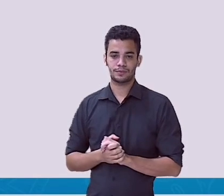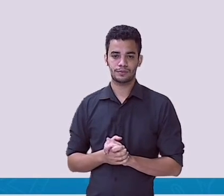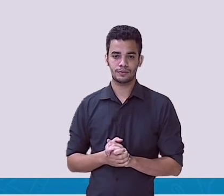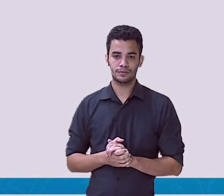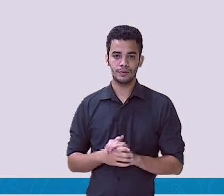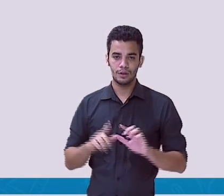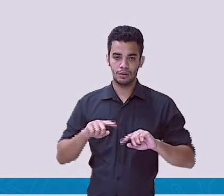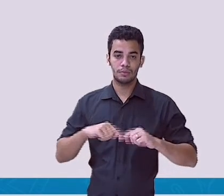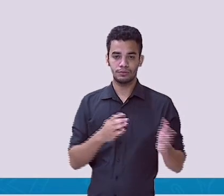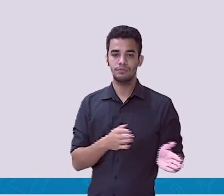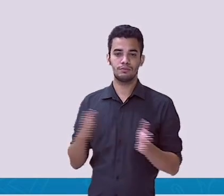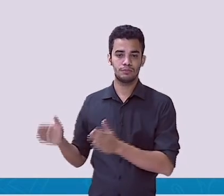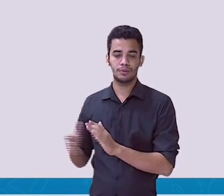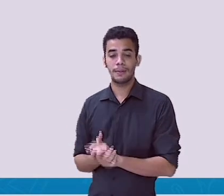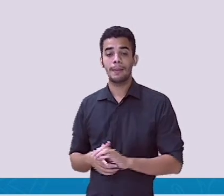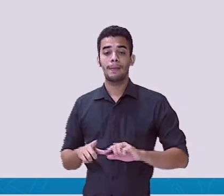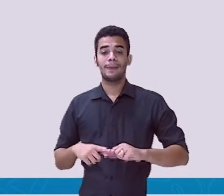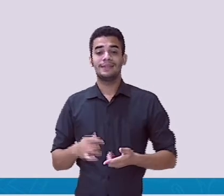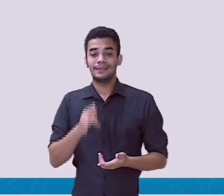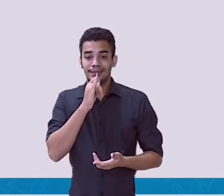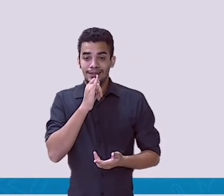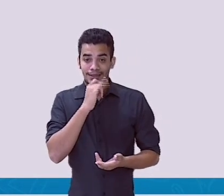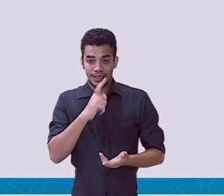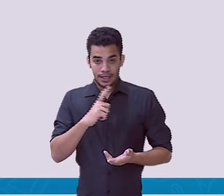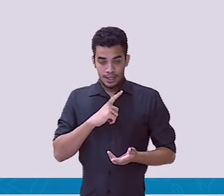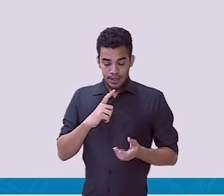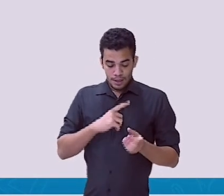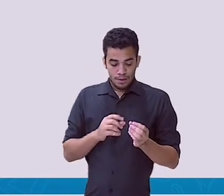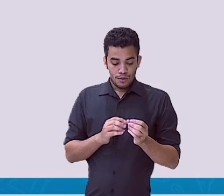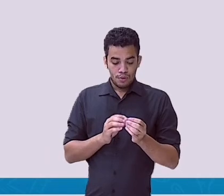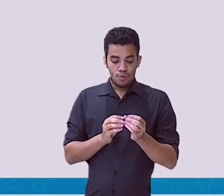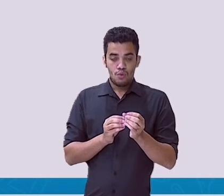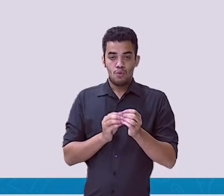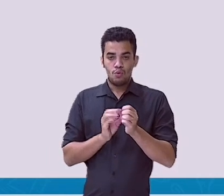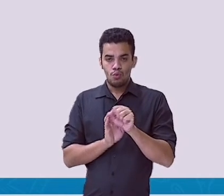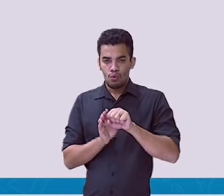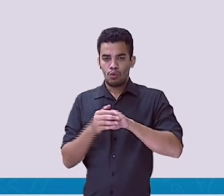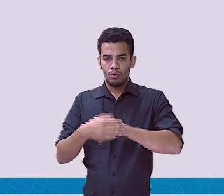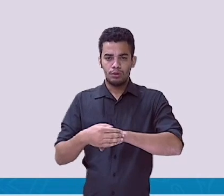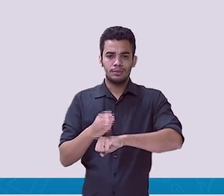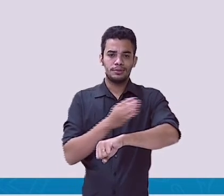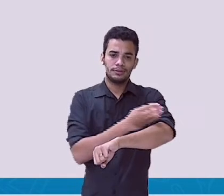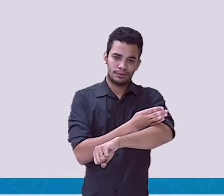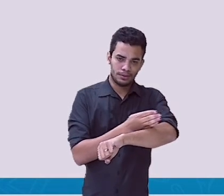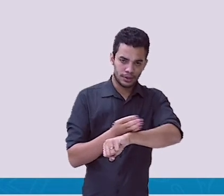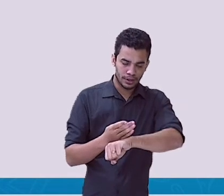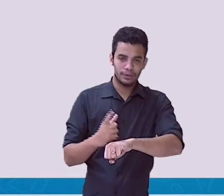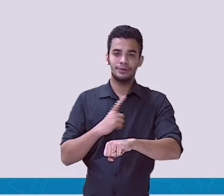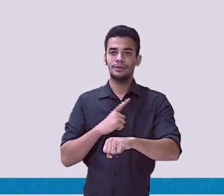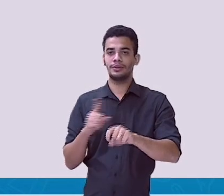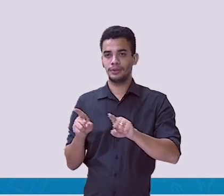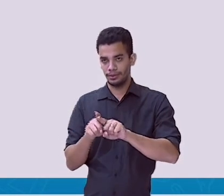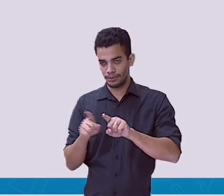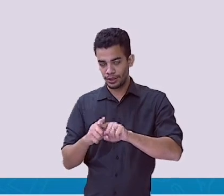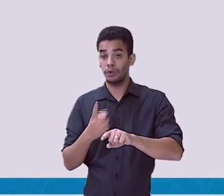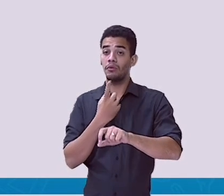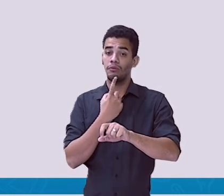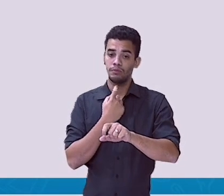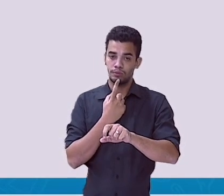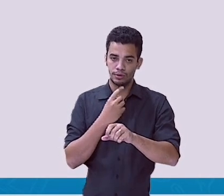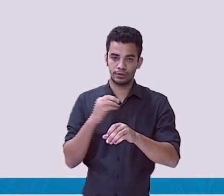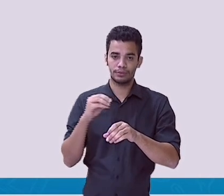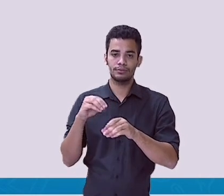glóbulos brancos e como eles são, nós temos os glóbulos vermelhos, que nós vimos lá que elas são esféricas e têm